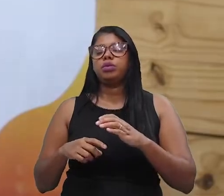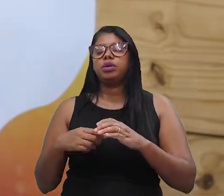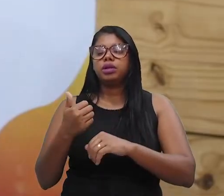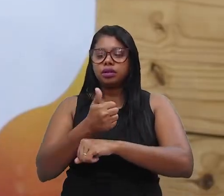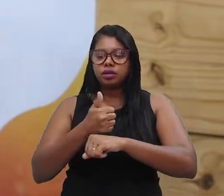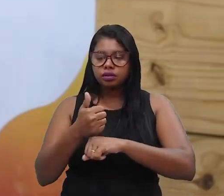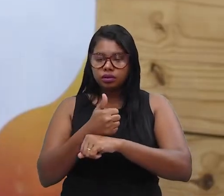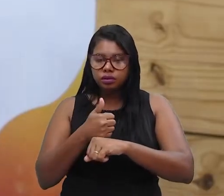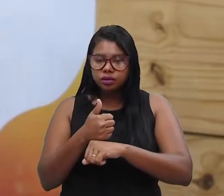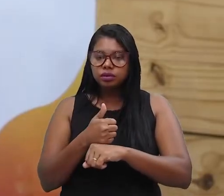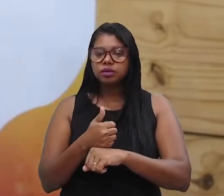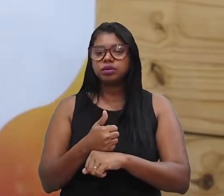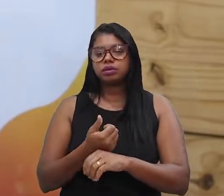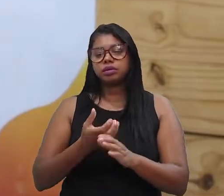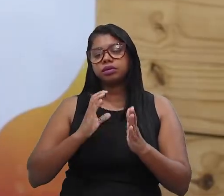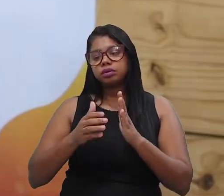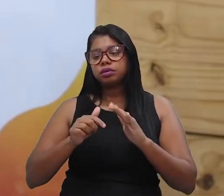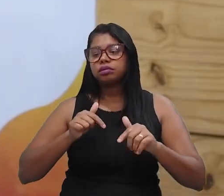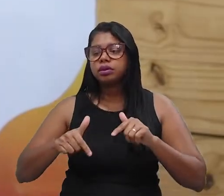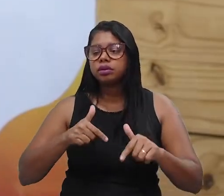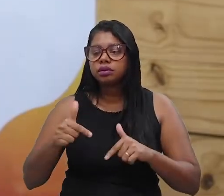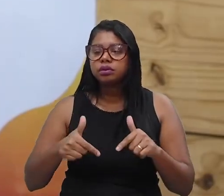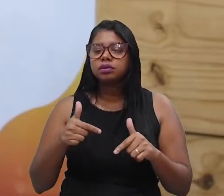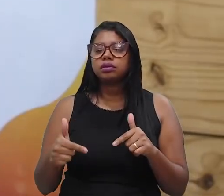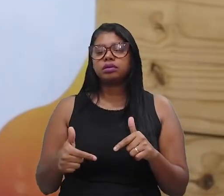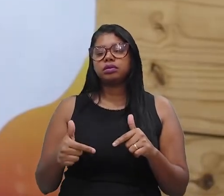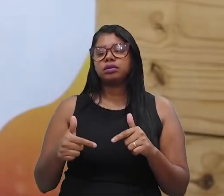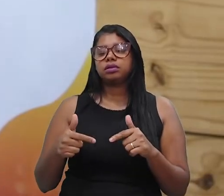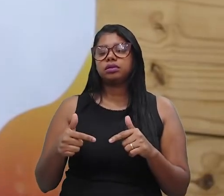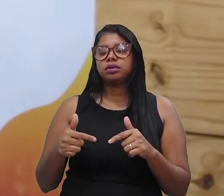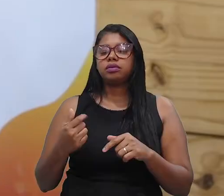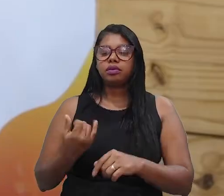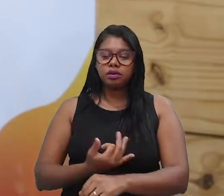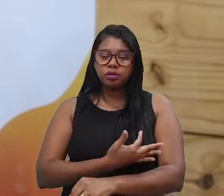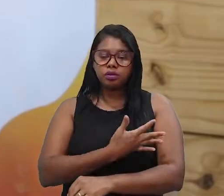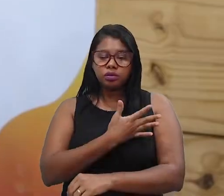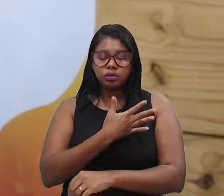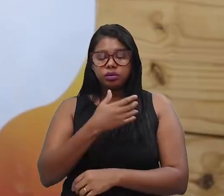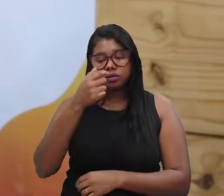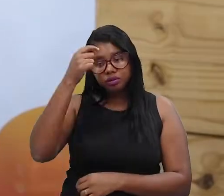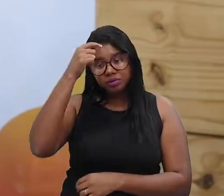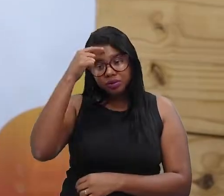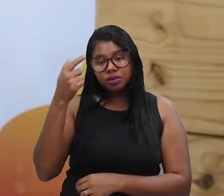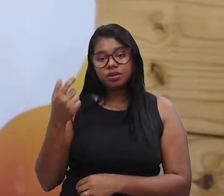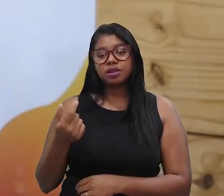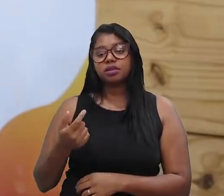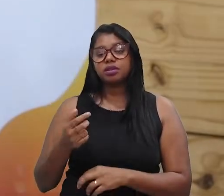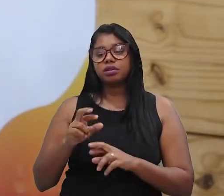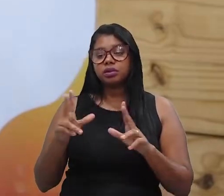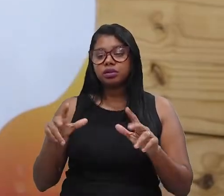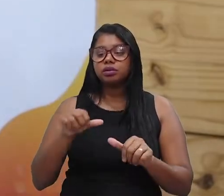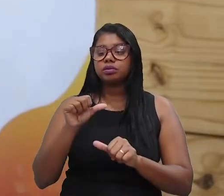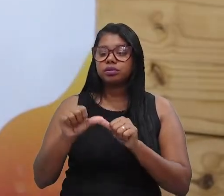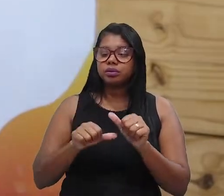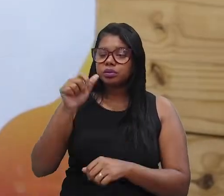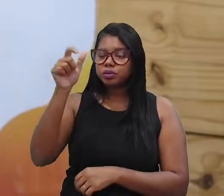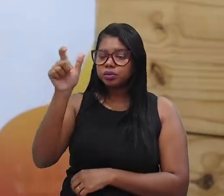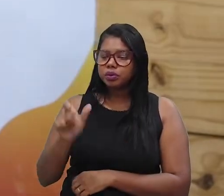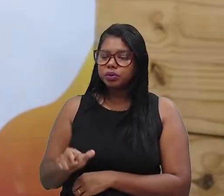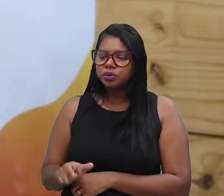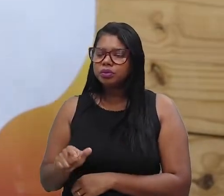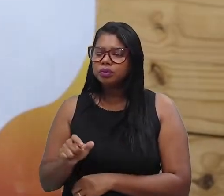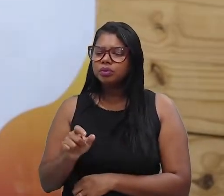recheado de possibilidades, inclusive as com danos emocionais. Então, ter o trabalho de entender quem é essa